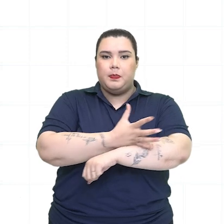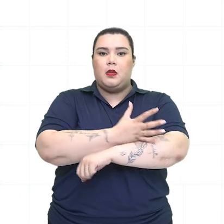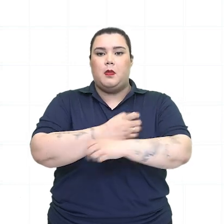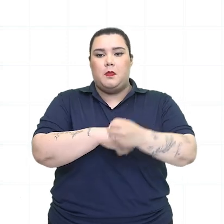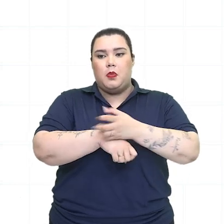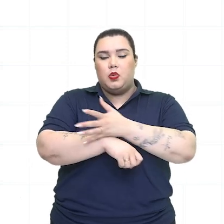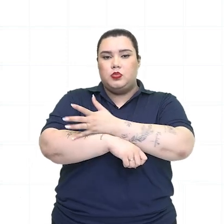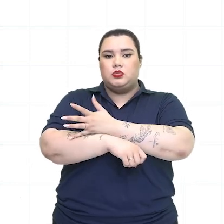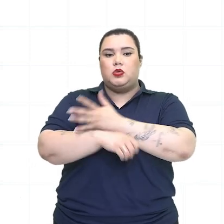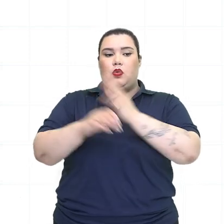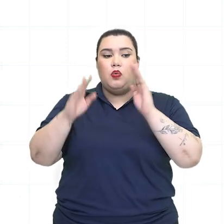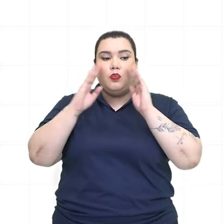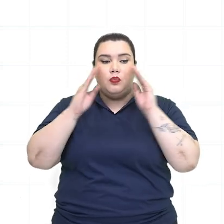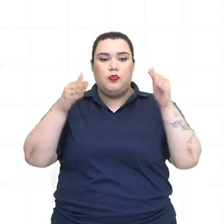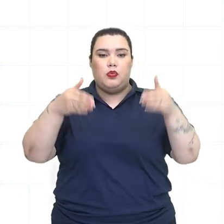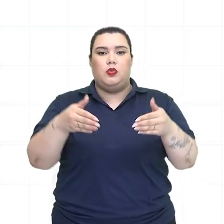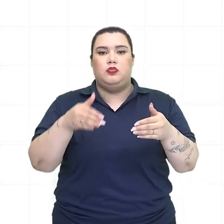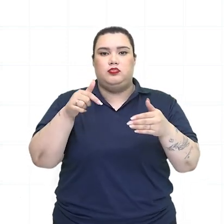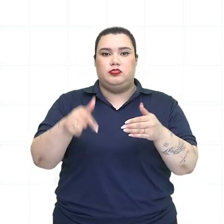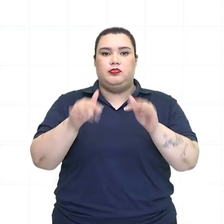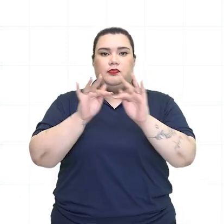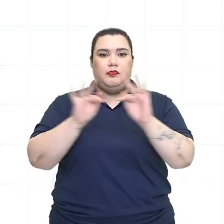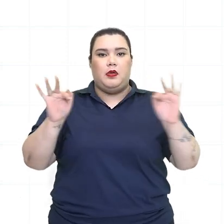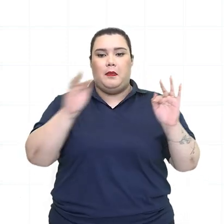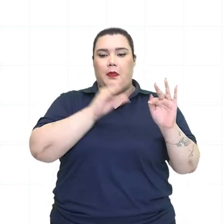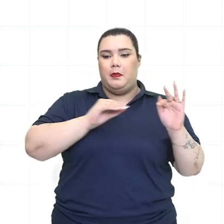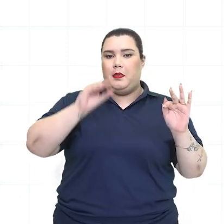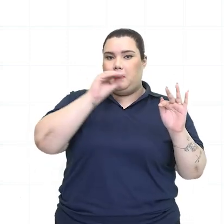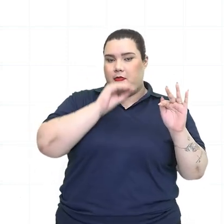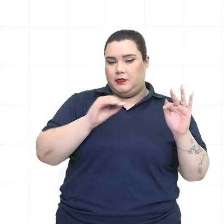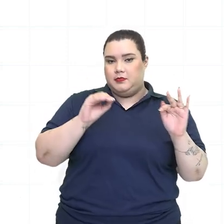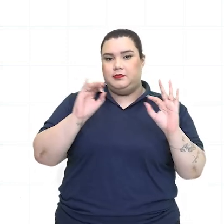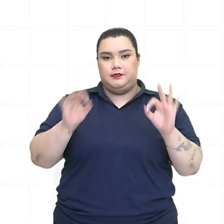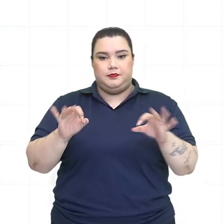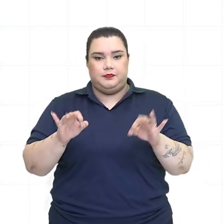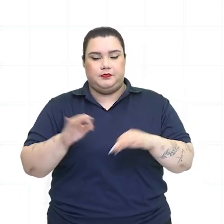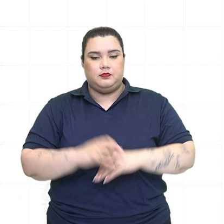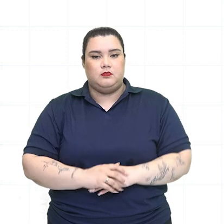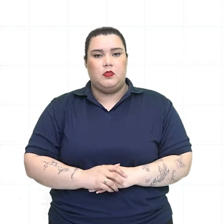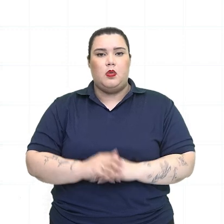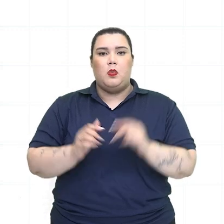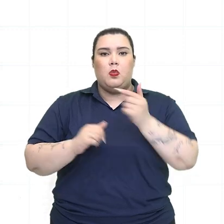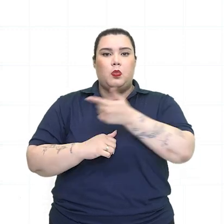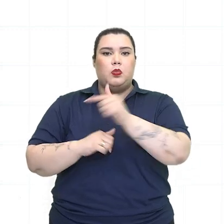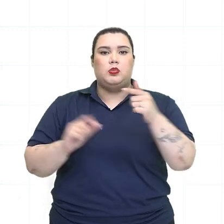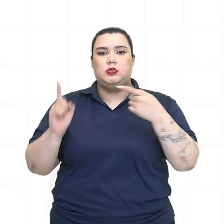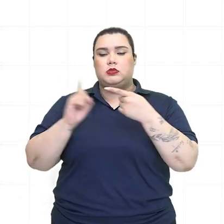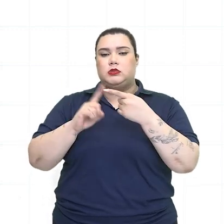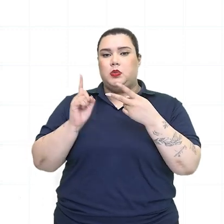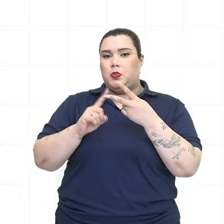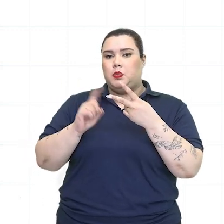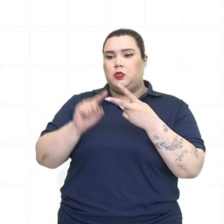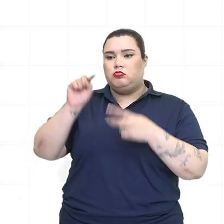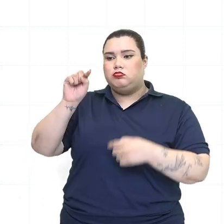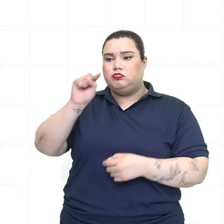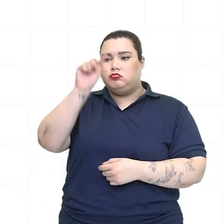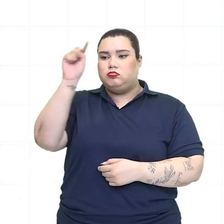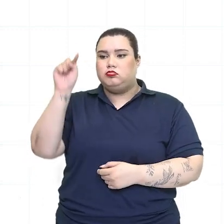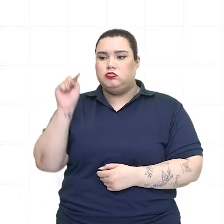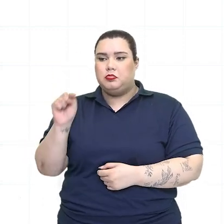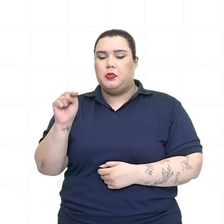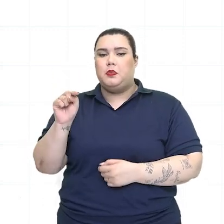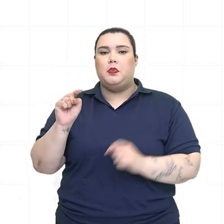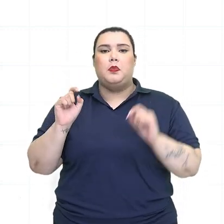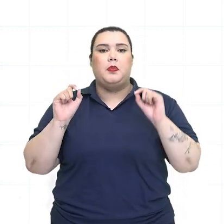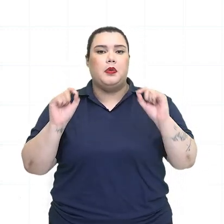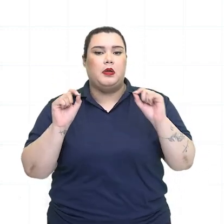para dar ênfase naquilo que está sendo falado. O ponto de interrogação, ele vai, né, fazer,